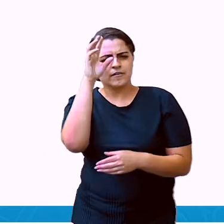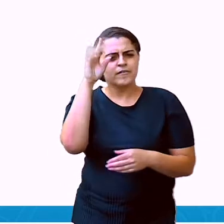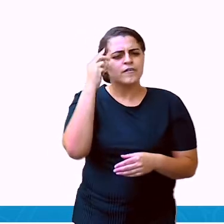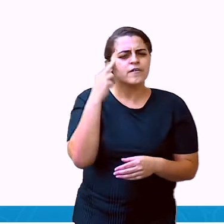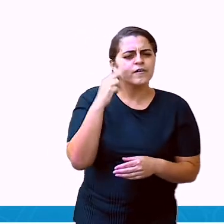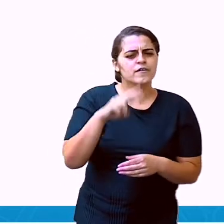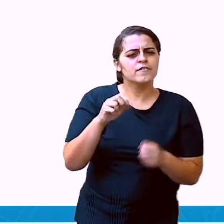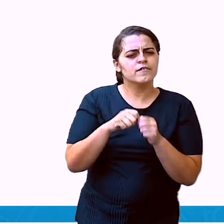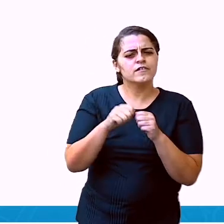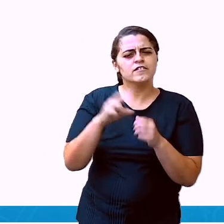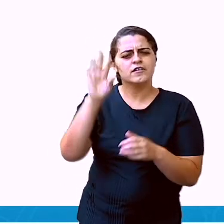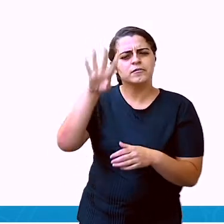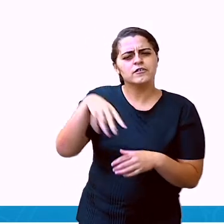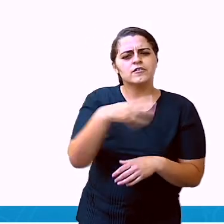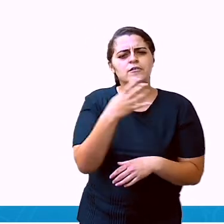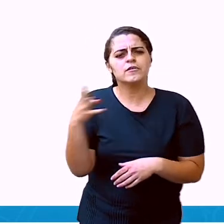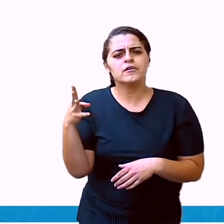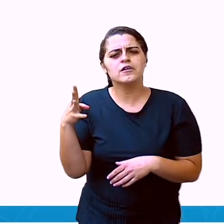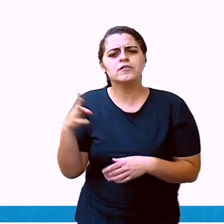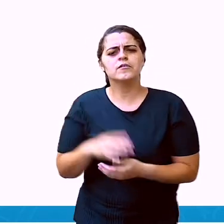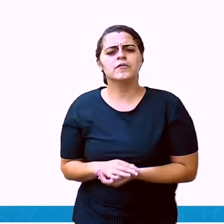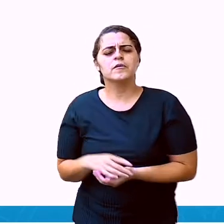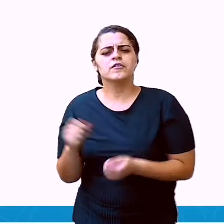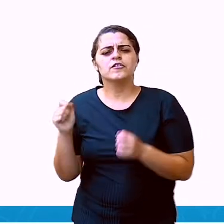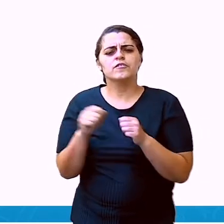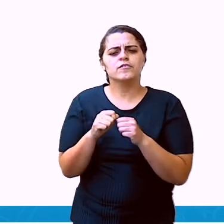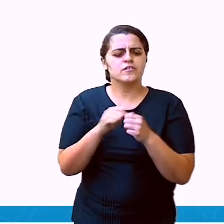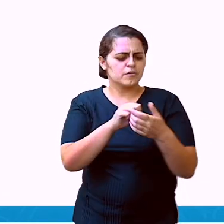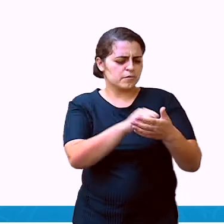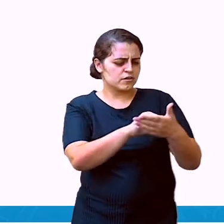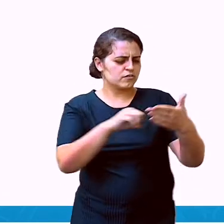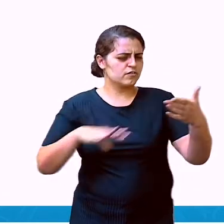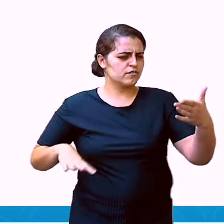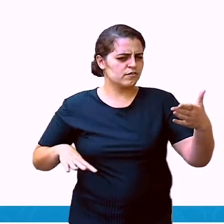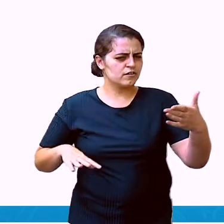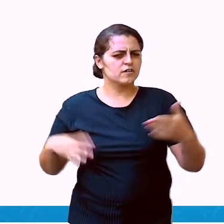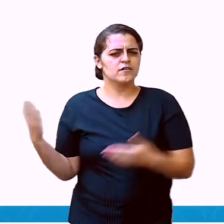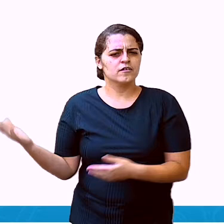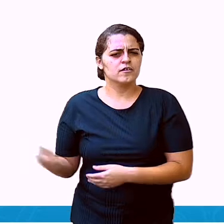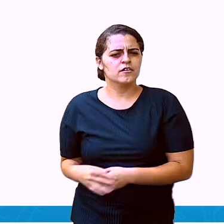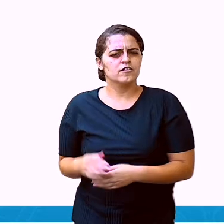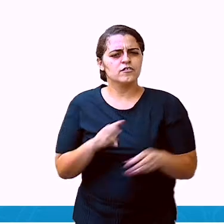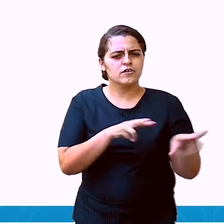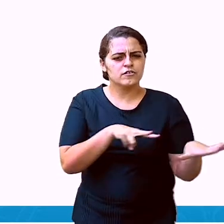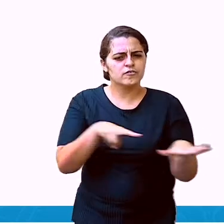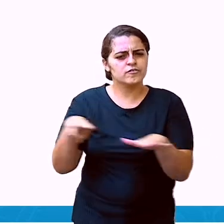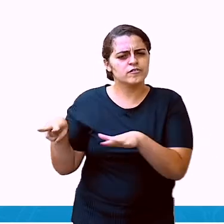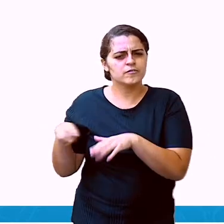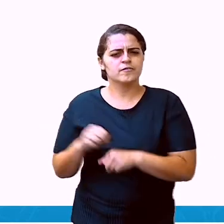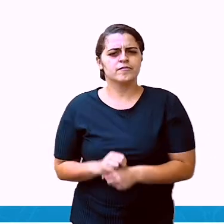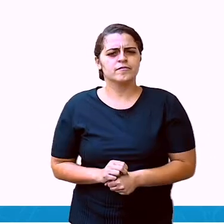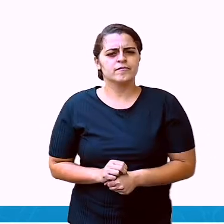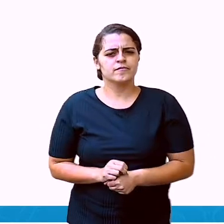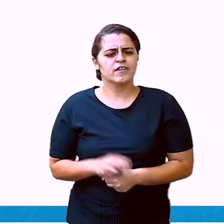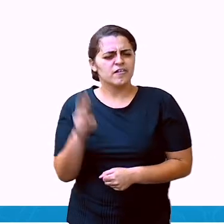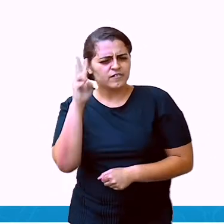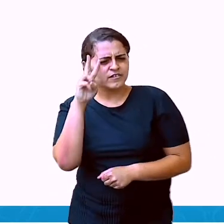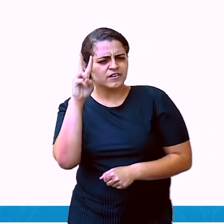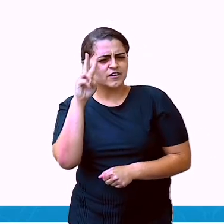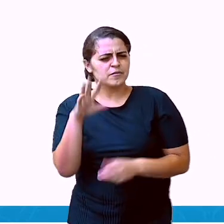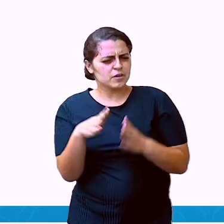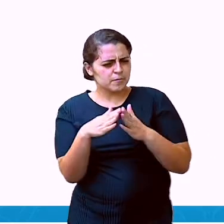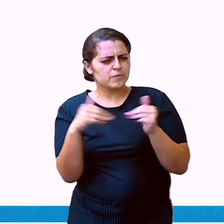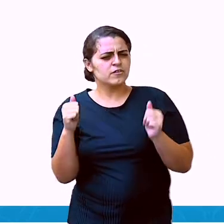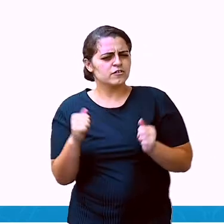quadro em nosso caderno? Para nós fazermos a atividade que seria dado durante a semana? Lembram que eu